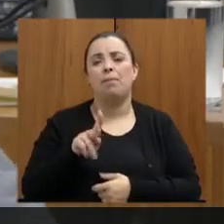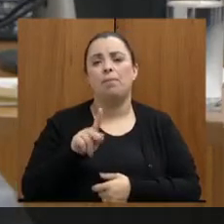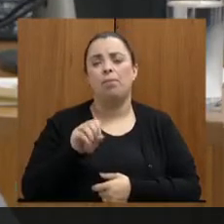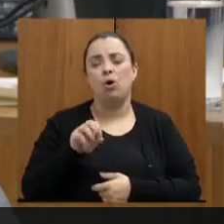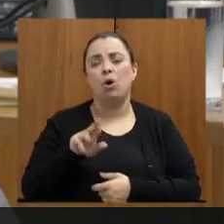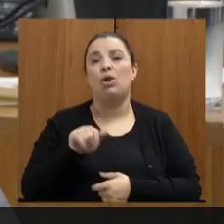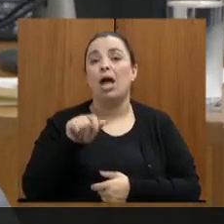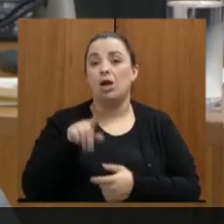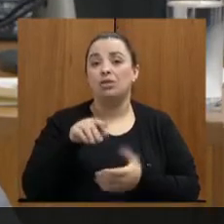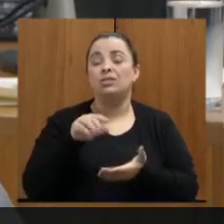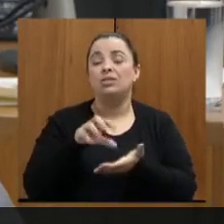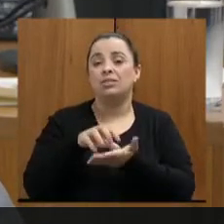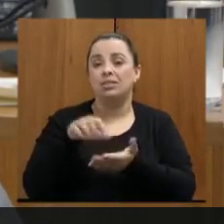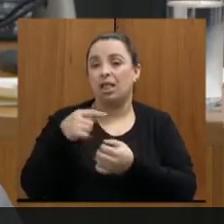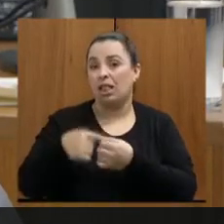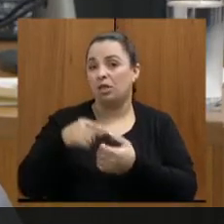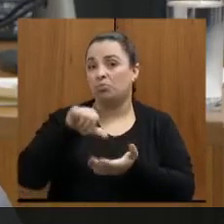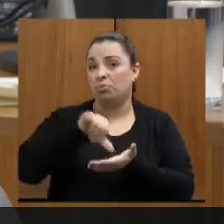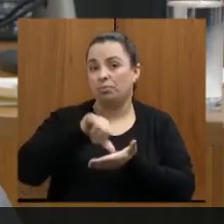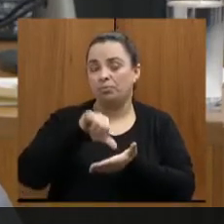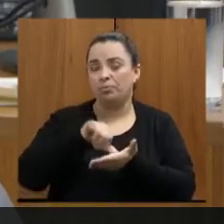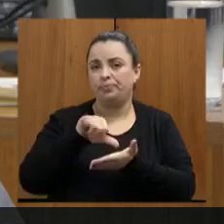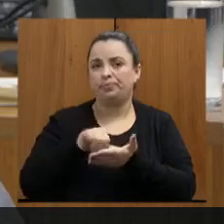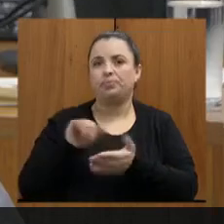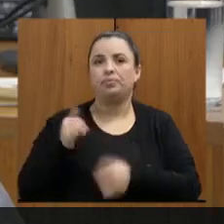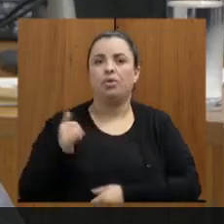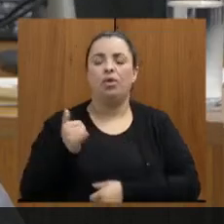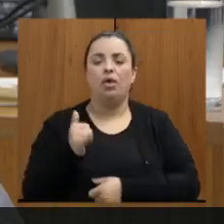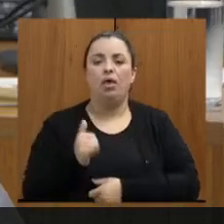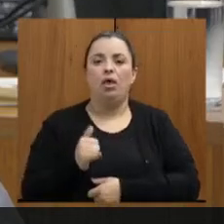a cidade vizinha Buritizeiro